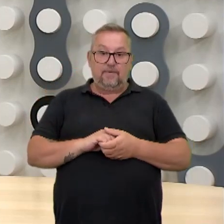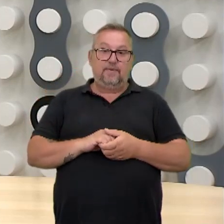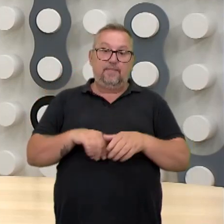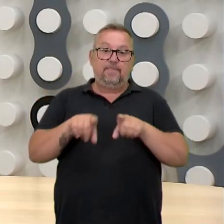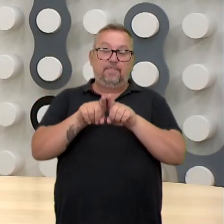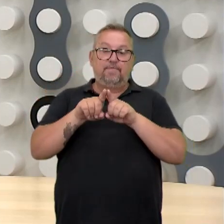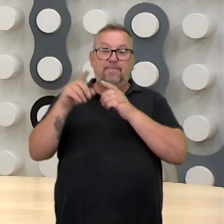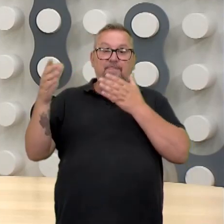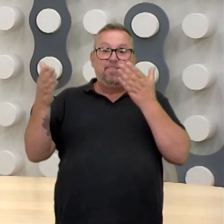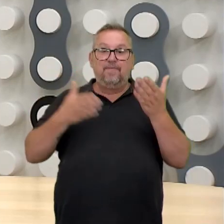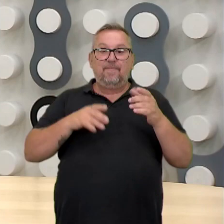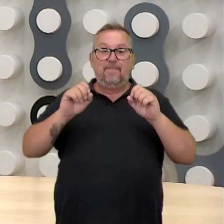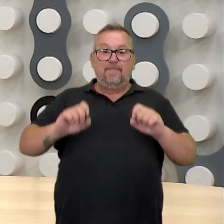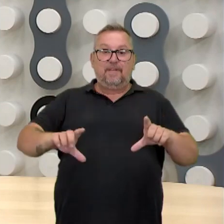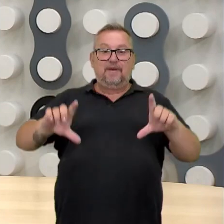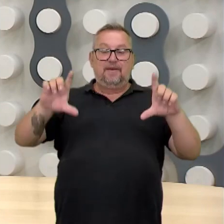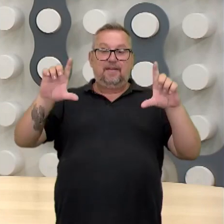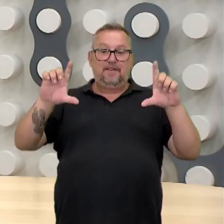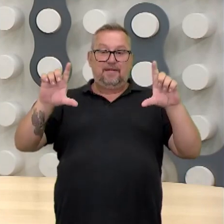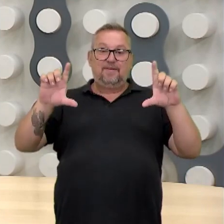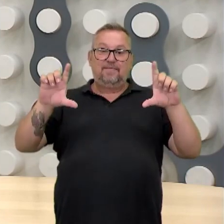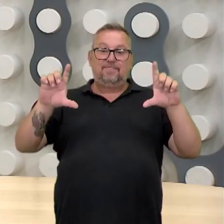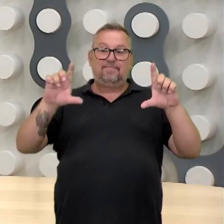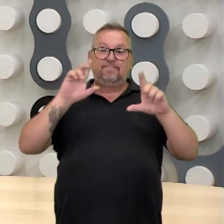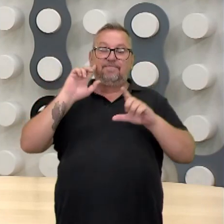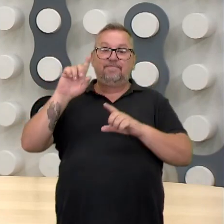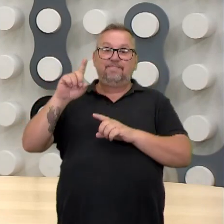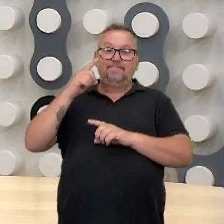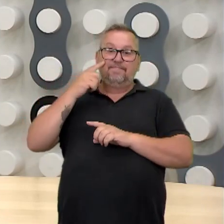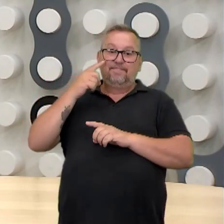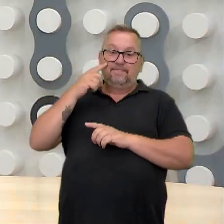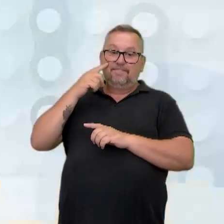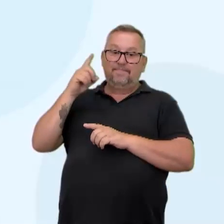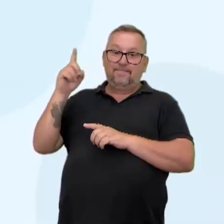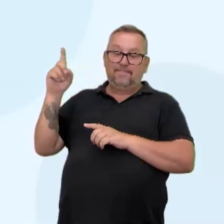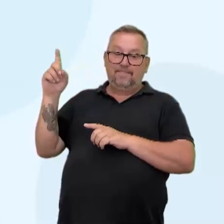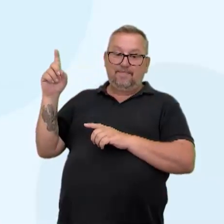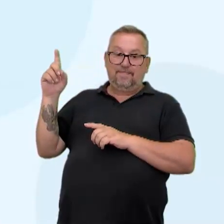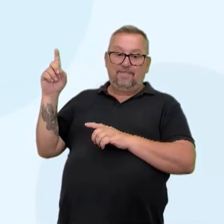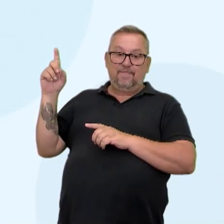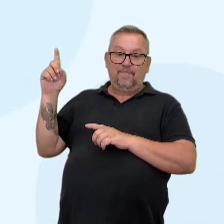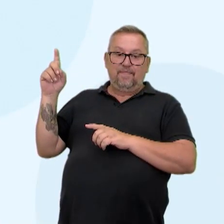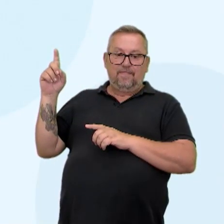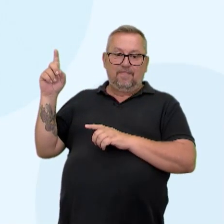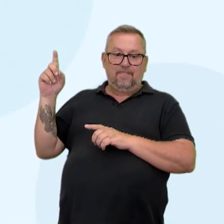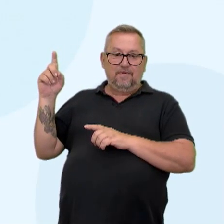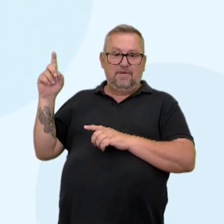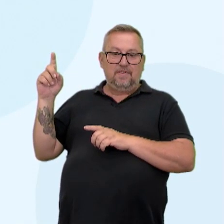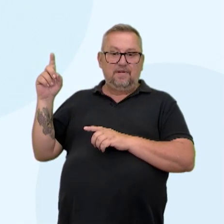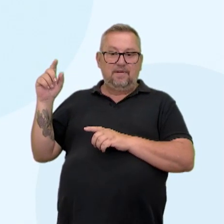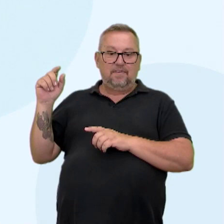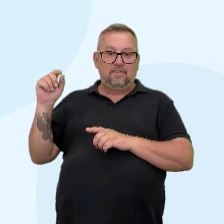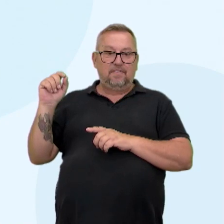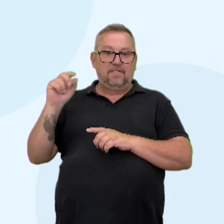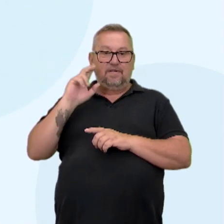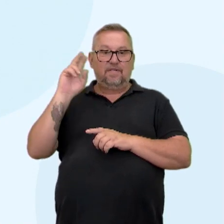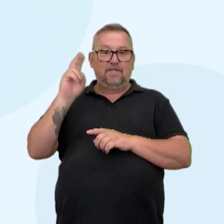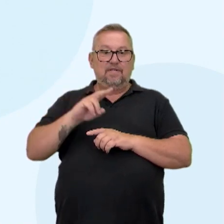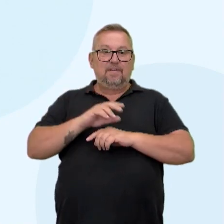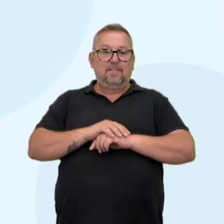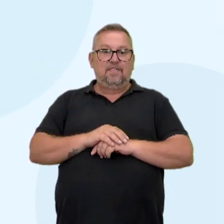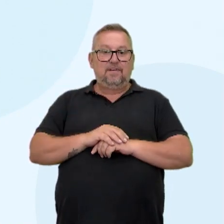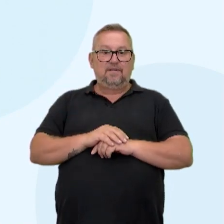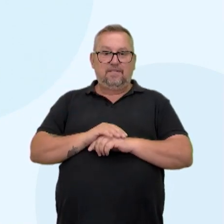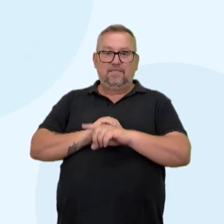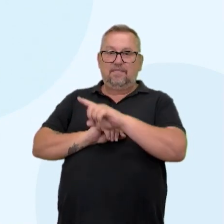aí eu trouxe aí uma imagem, né, de um ser aí paleozoico, tá aí na tela para vocês. Os trilobitas,